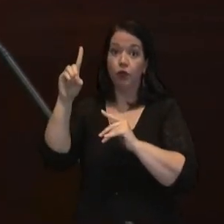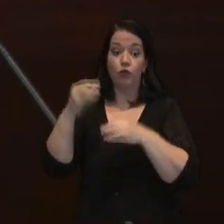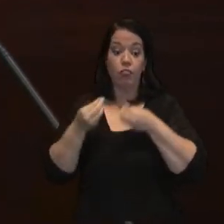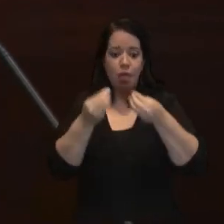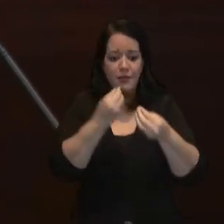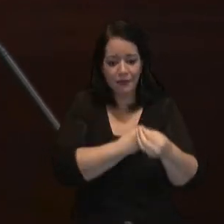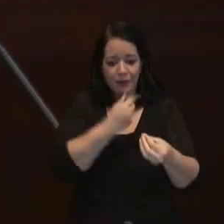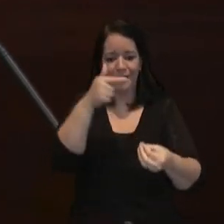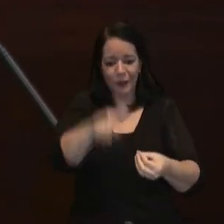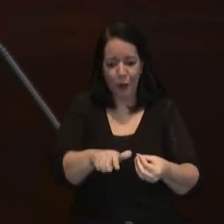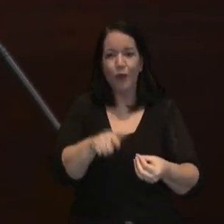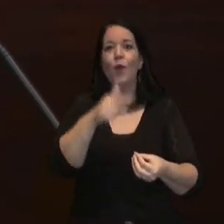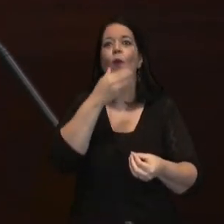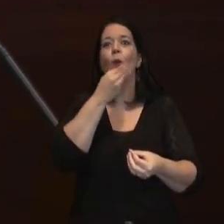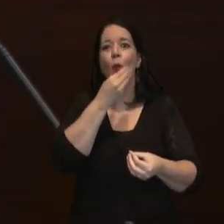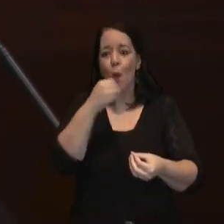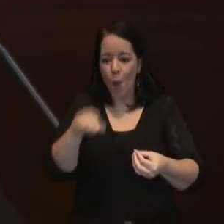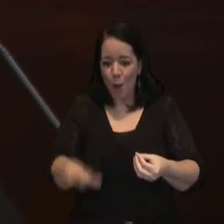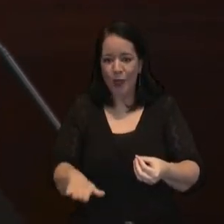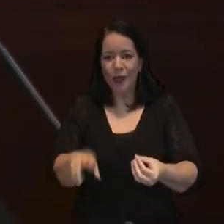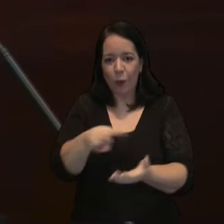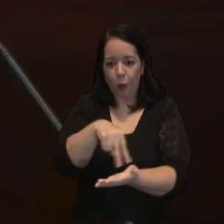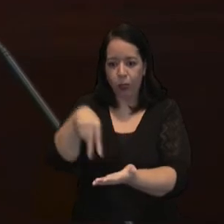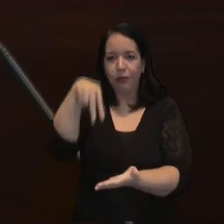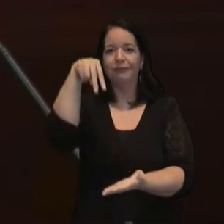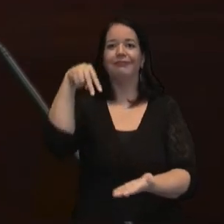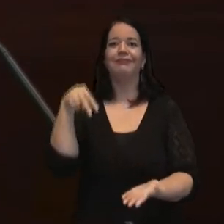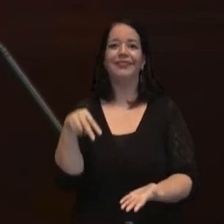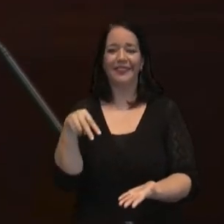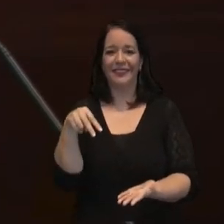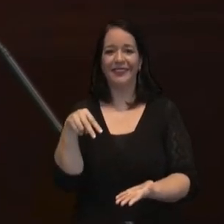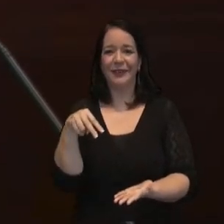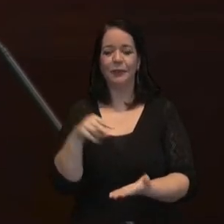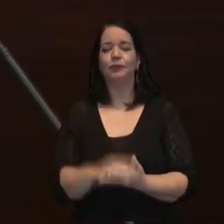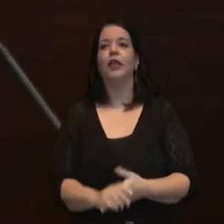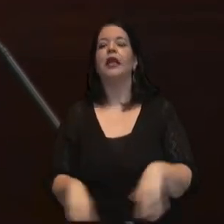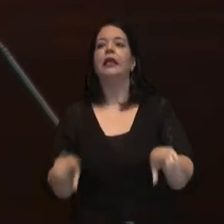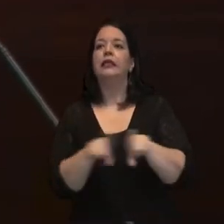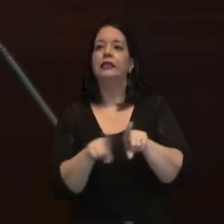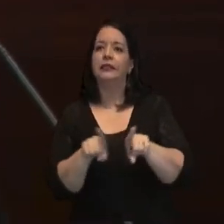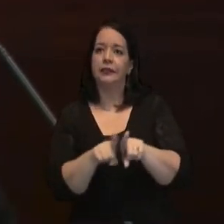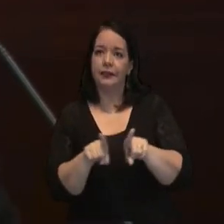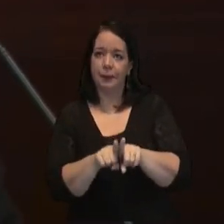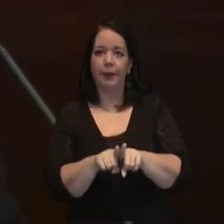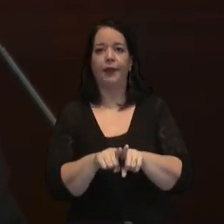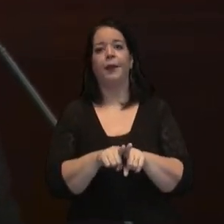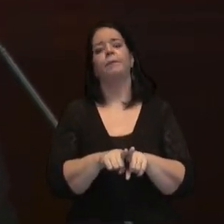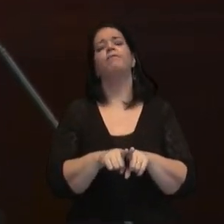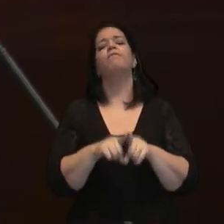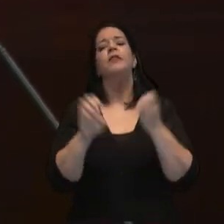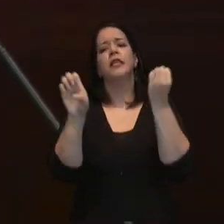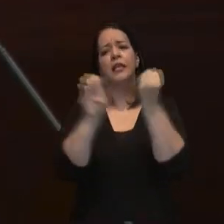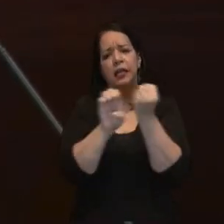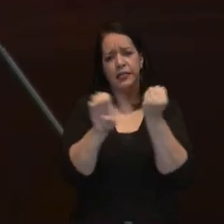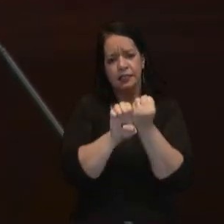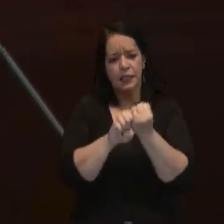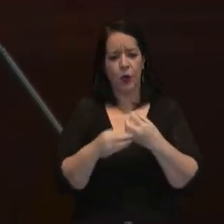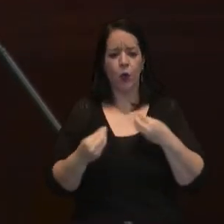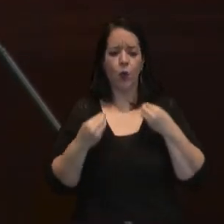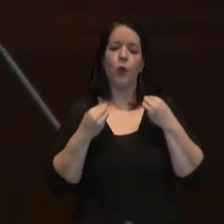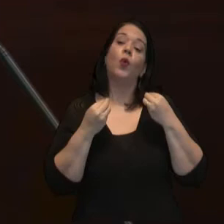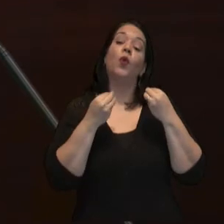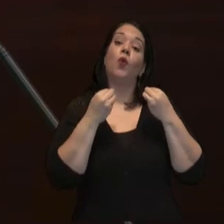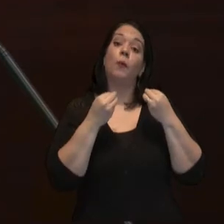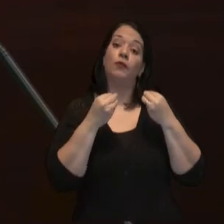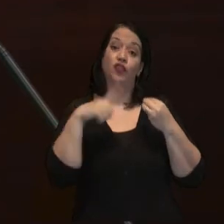Eliseu ainda alimentou 100 homens com 20 pães e apenas algumas espigas. Usado